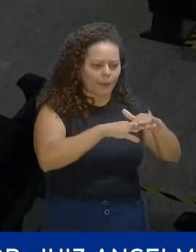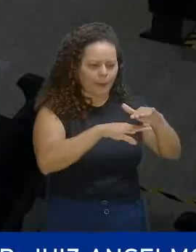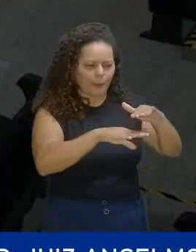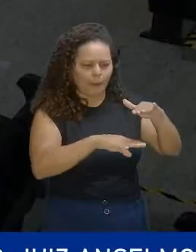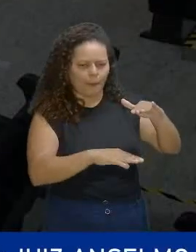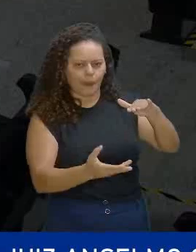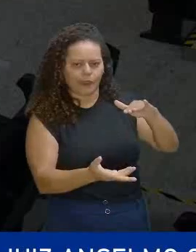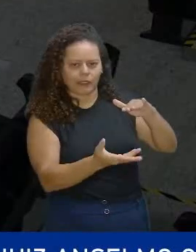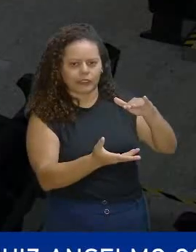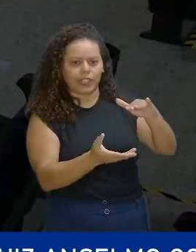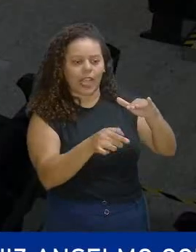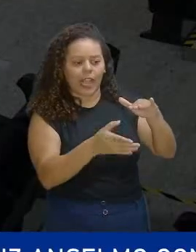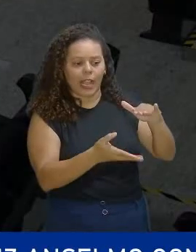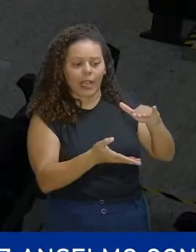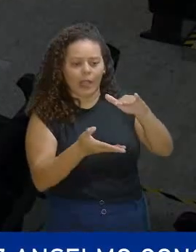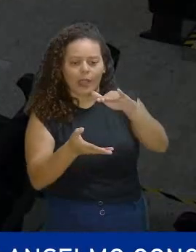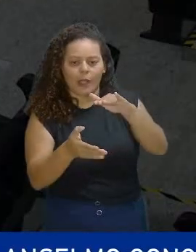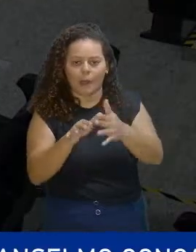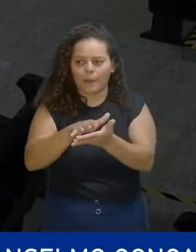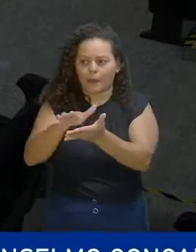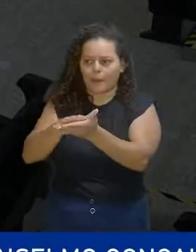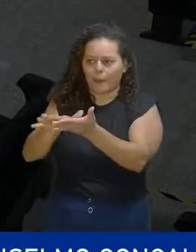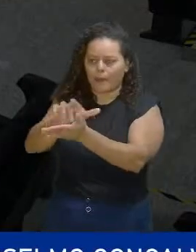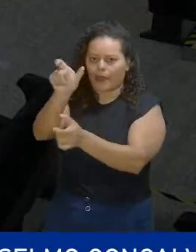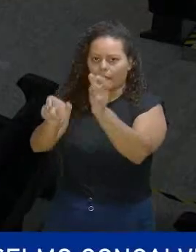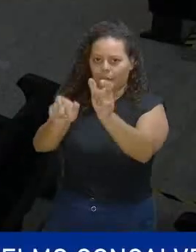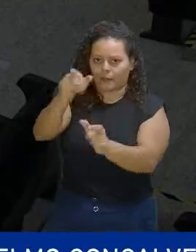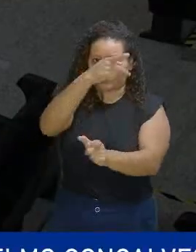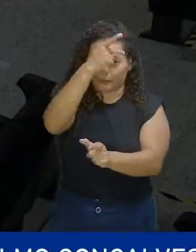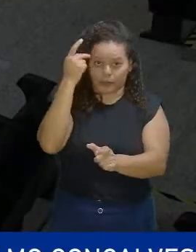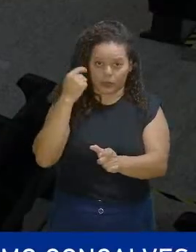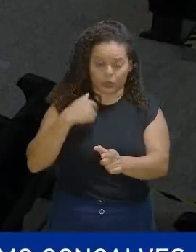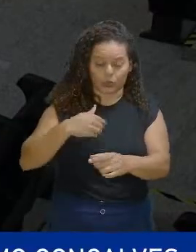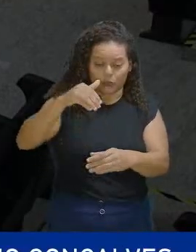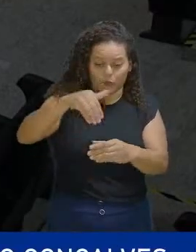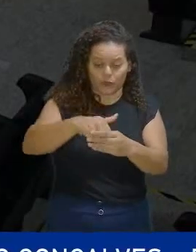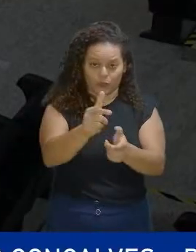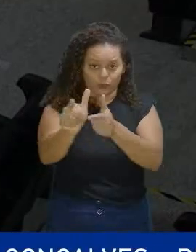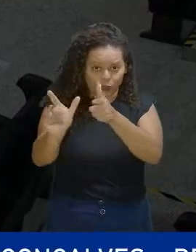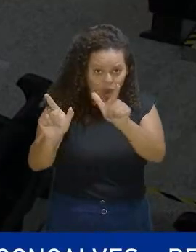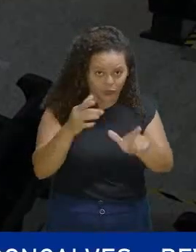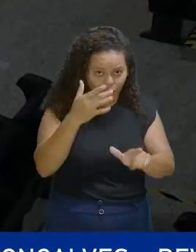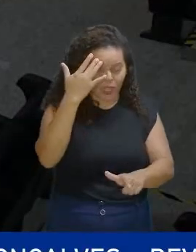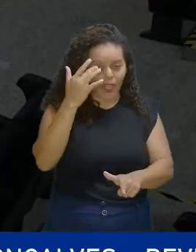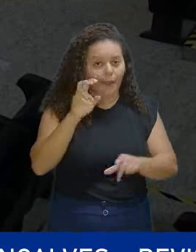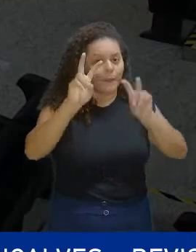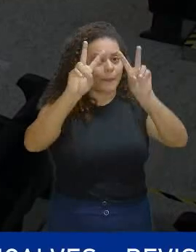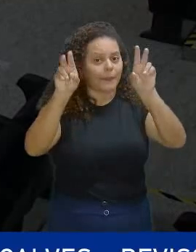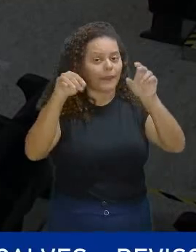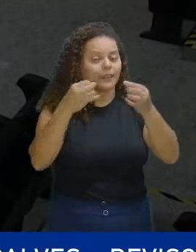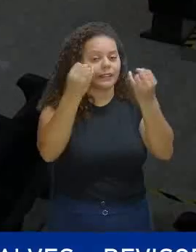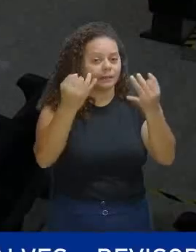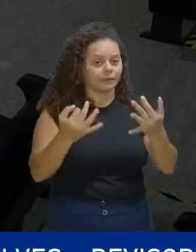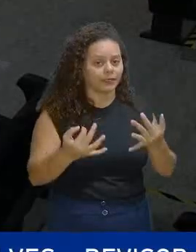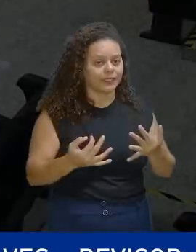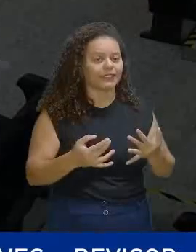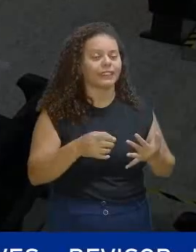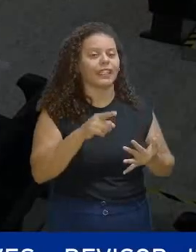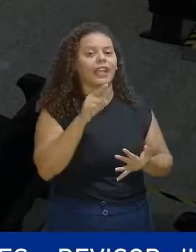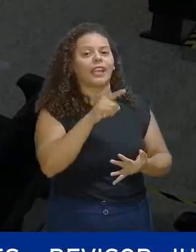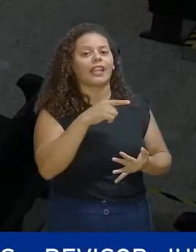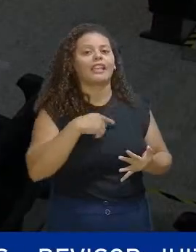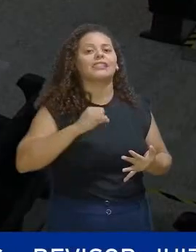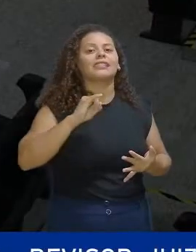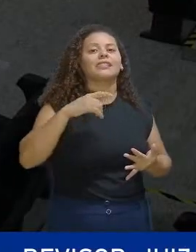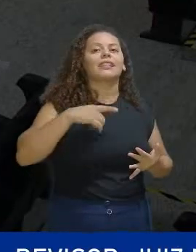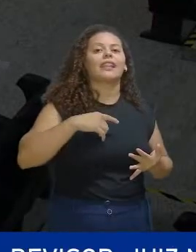iriam interferir no voto alheio, ainda assim a jurisprudência do TSE exige que, abro aspas, na acusação da